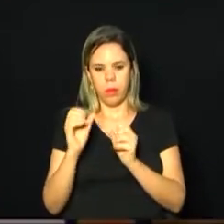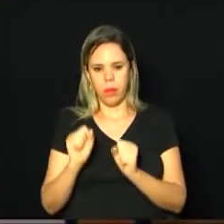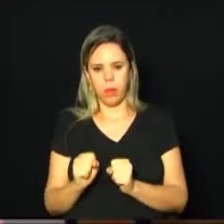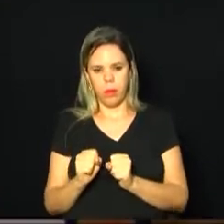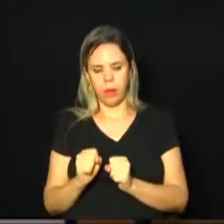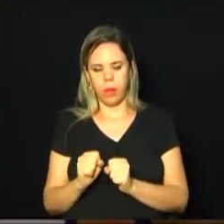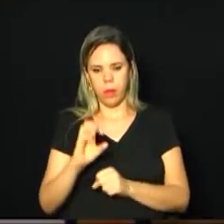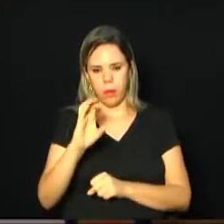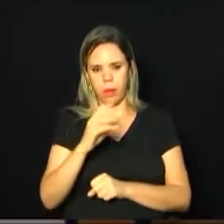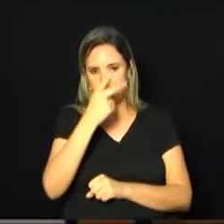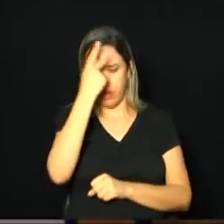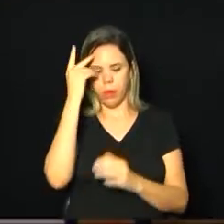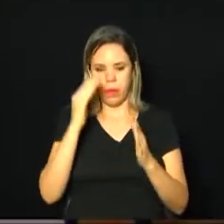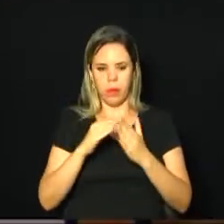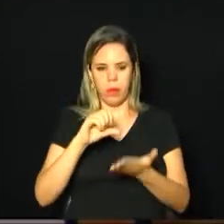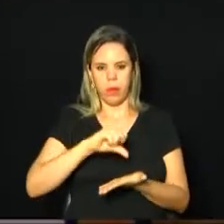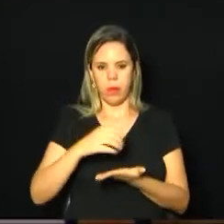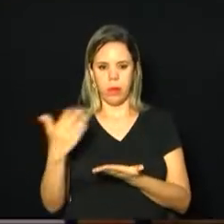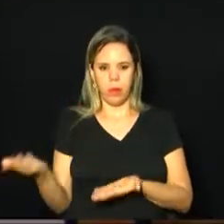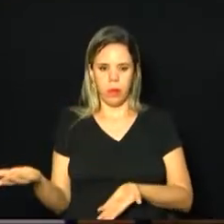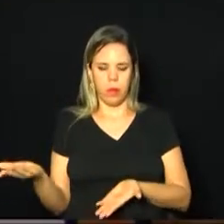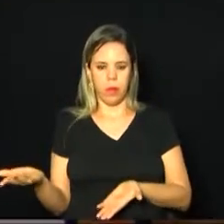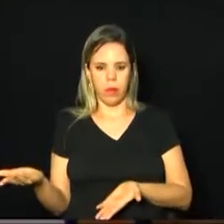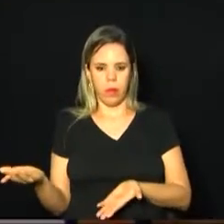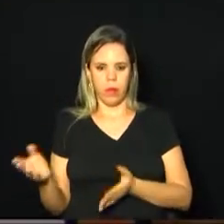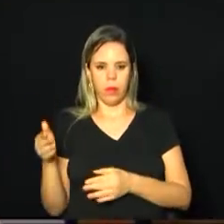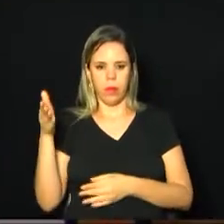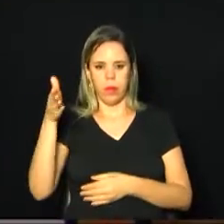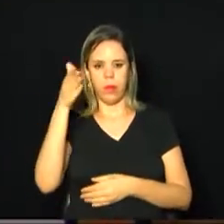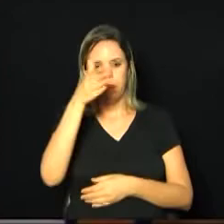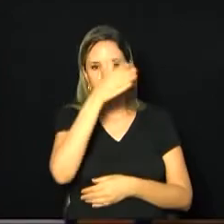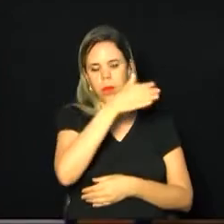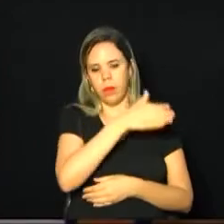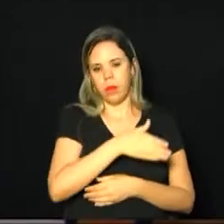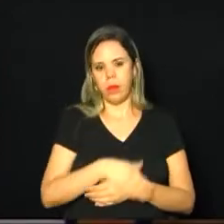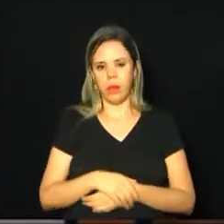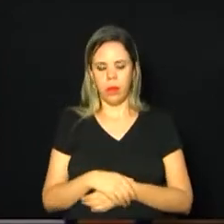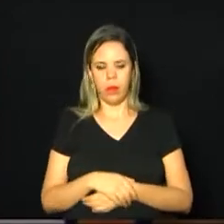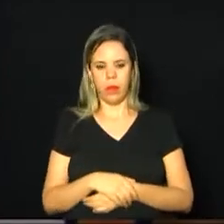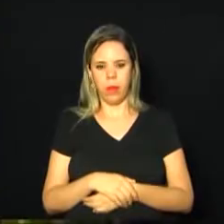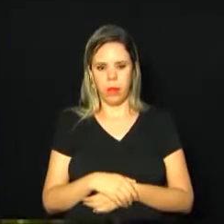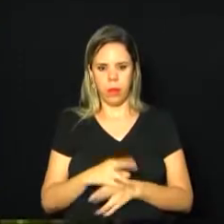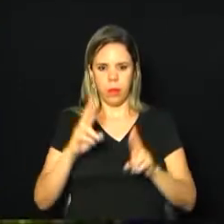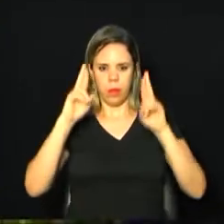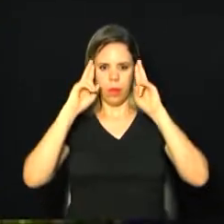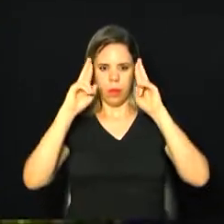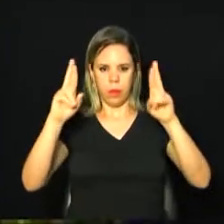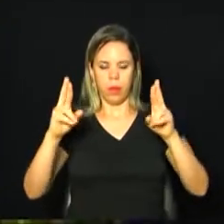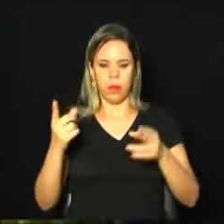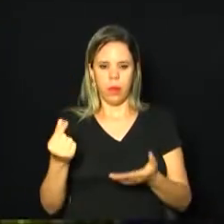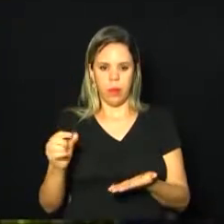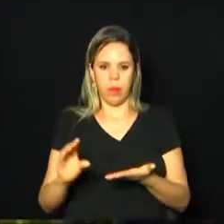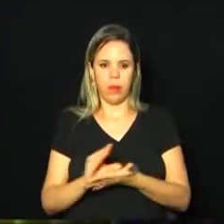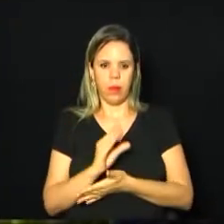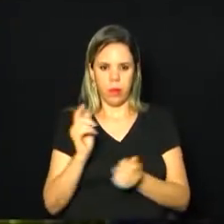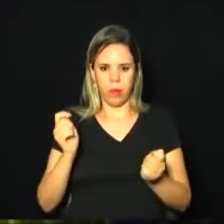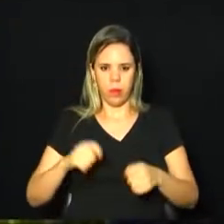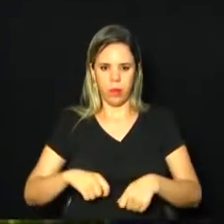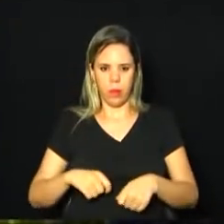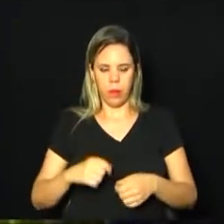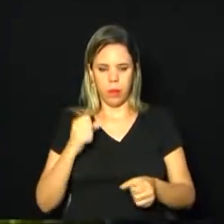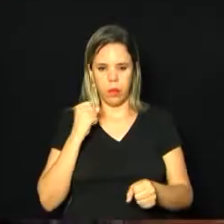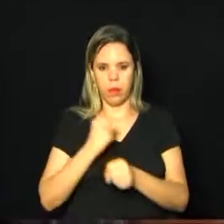possa o cidadão que mora nessa região é circular transitar de forma digna a verba que vai possibilitar